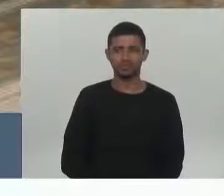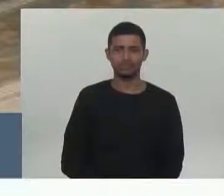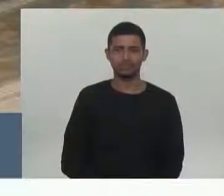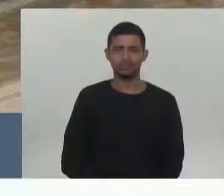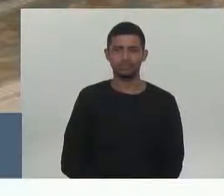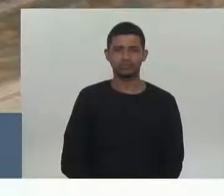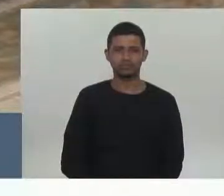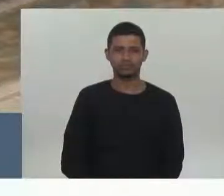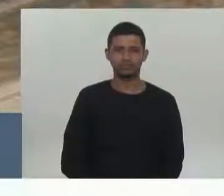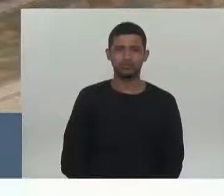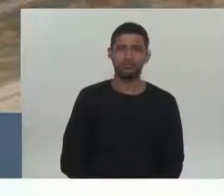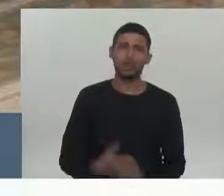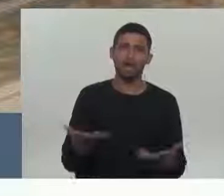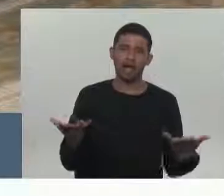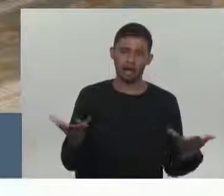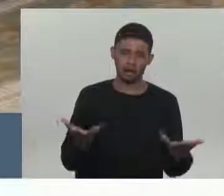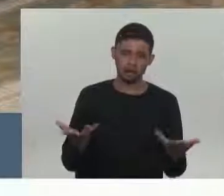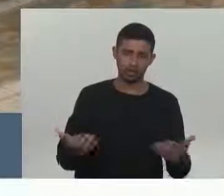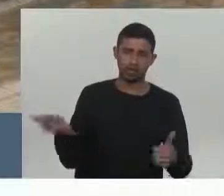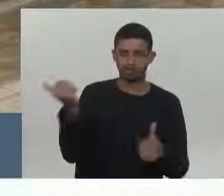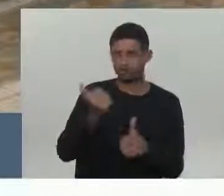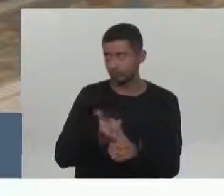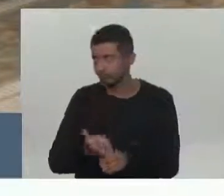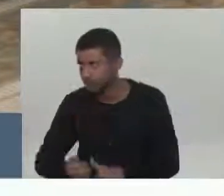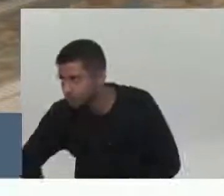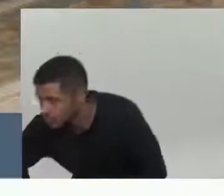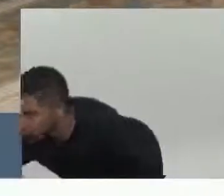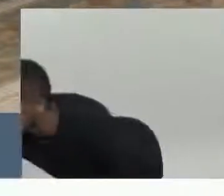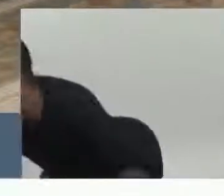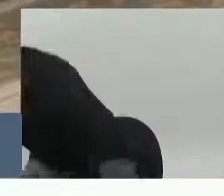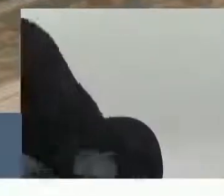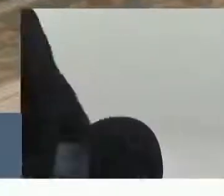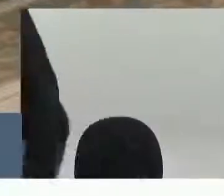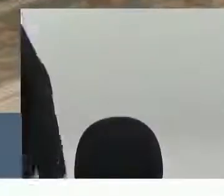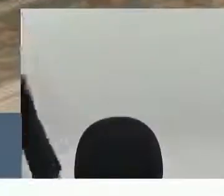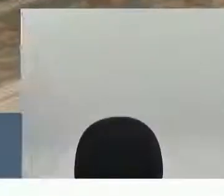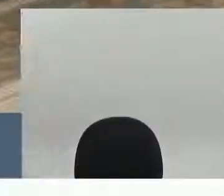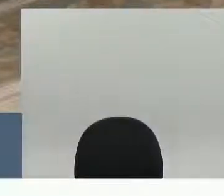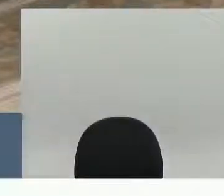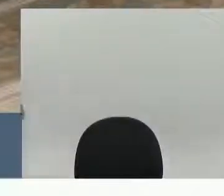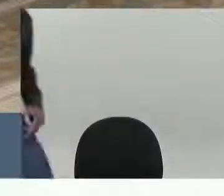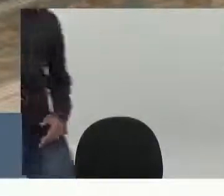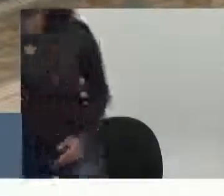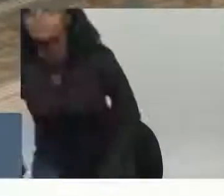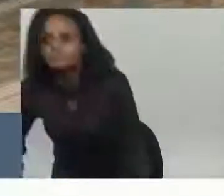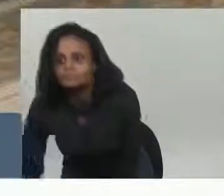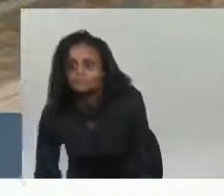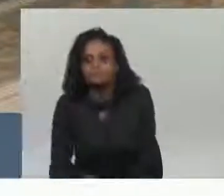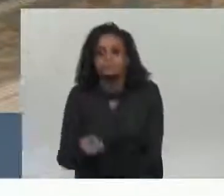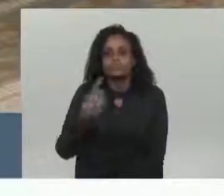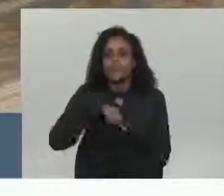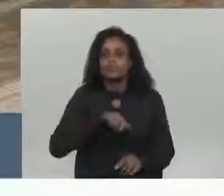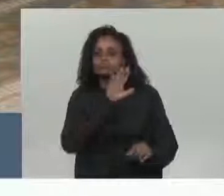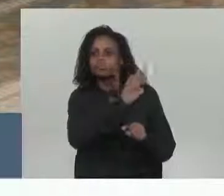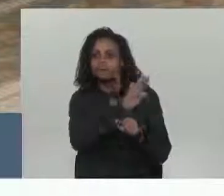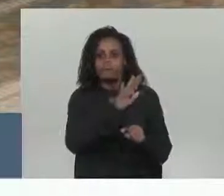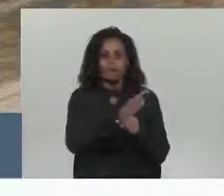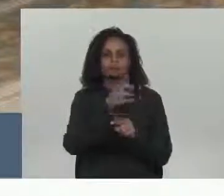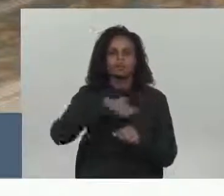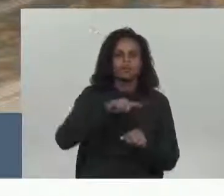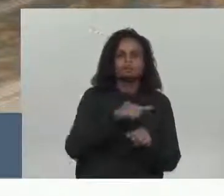nos vossos argumentos, naquilo que está sendo trazido. Nós, na defesa dos nossos